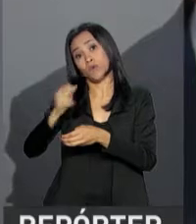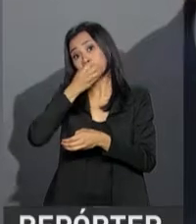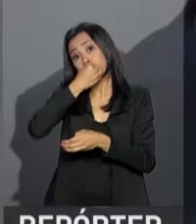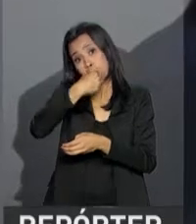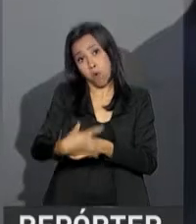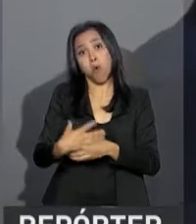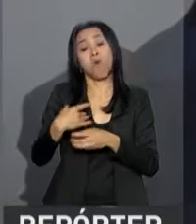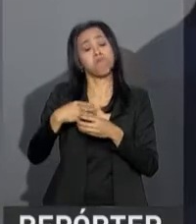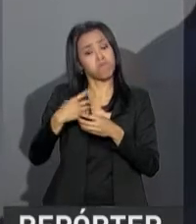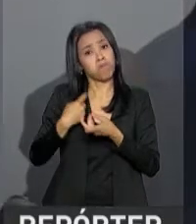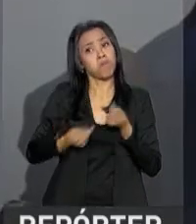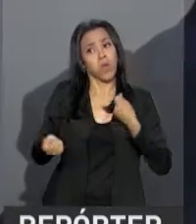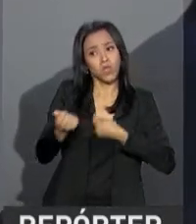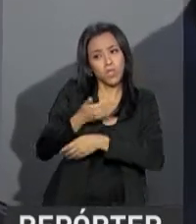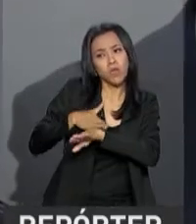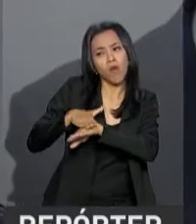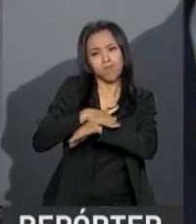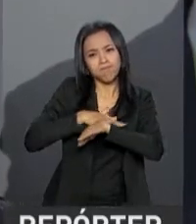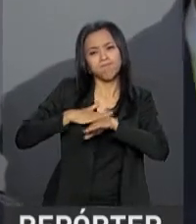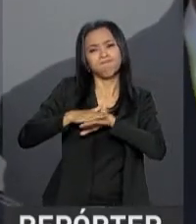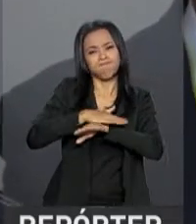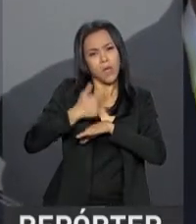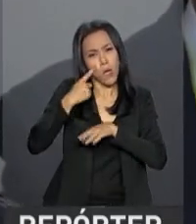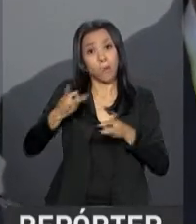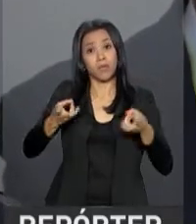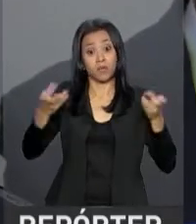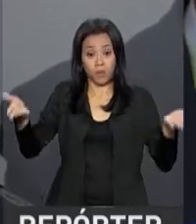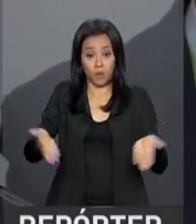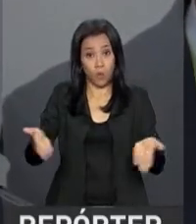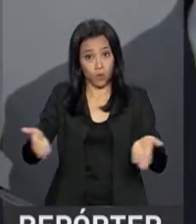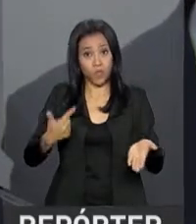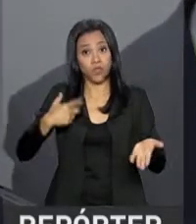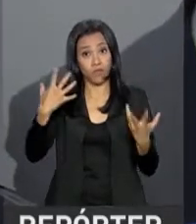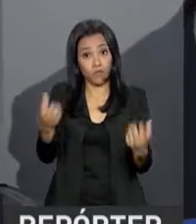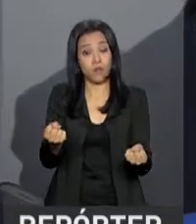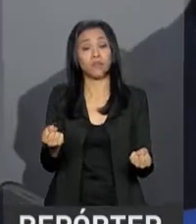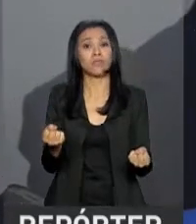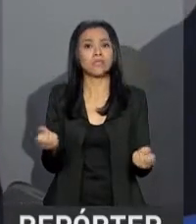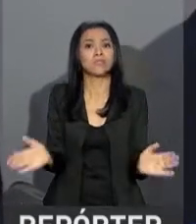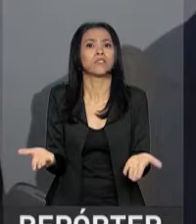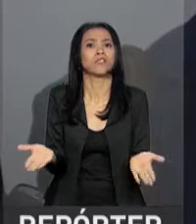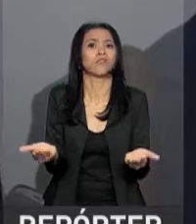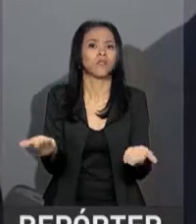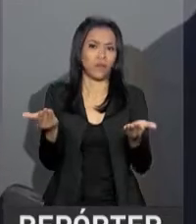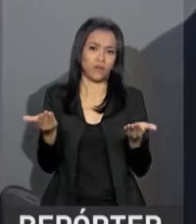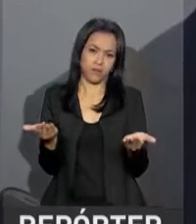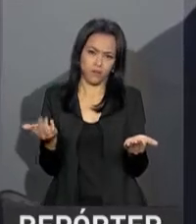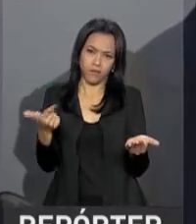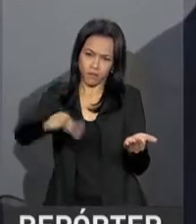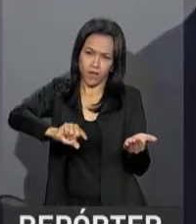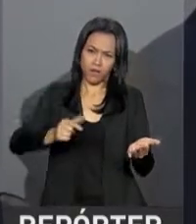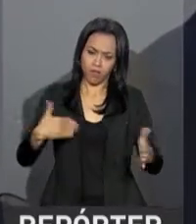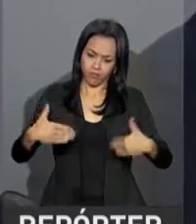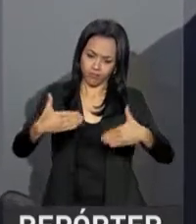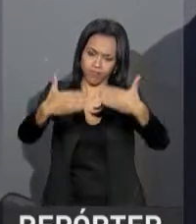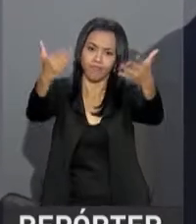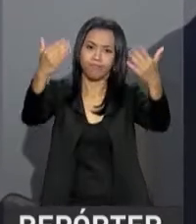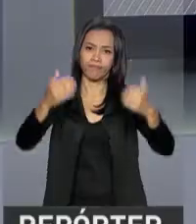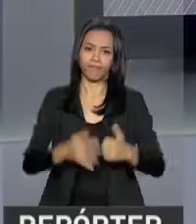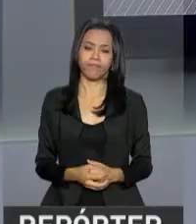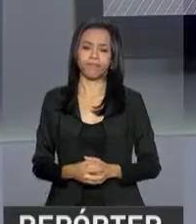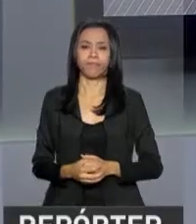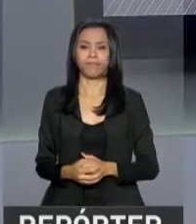resultado da cúpula das américas é eu percebo que a partir de hoje nós vamos é incentivar muito e cresceu muito nessa história